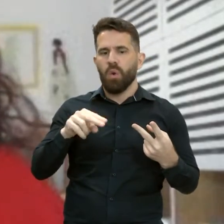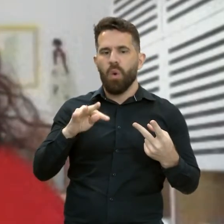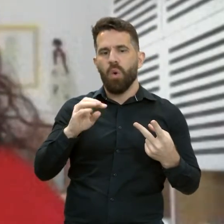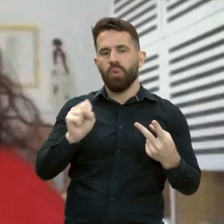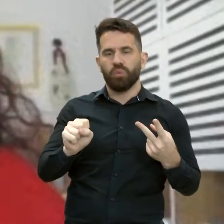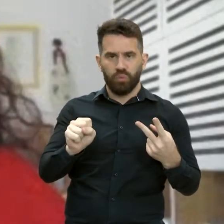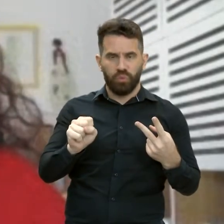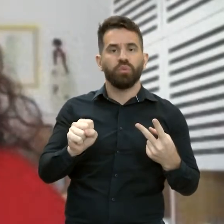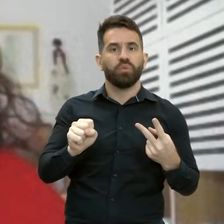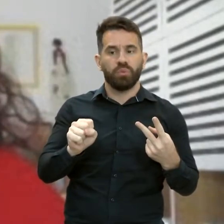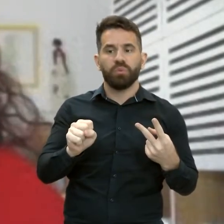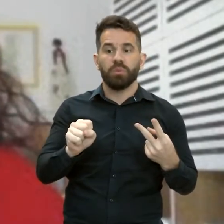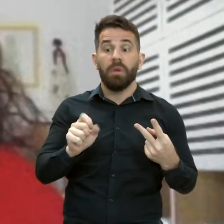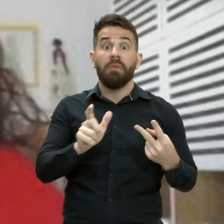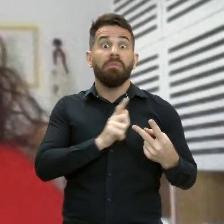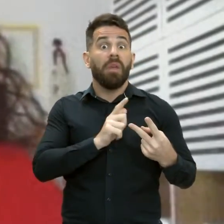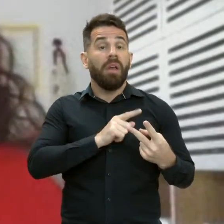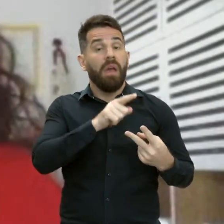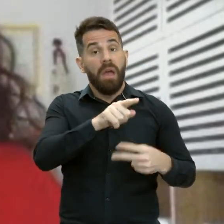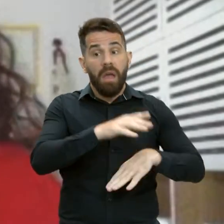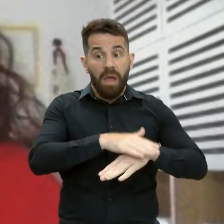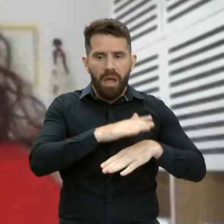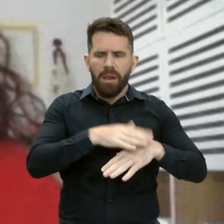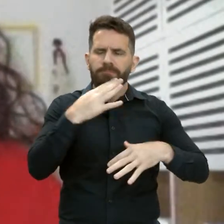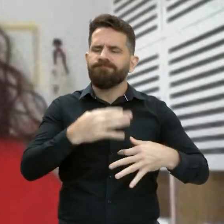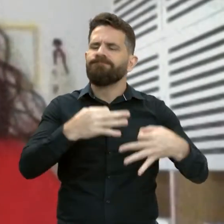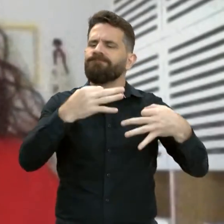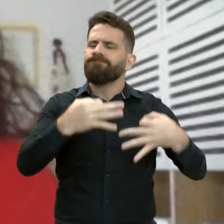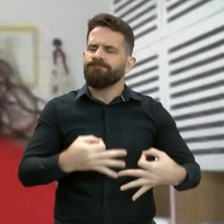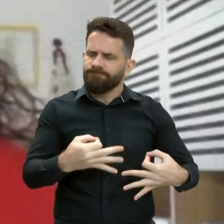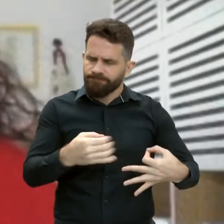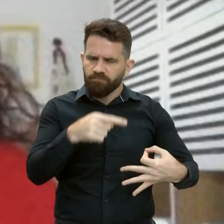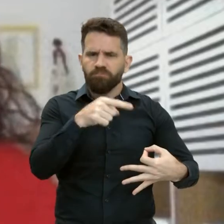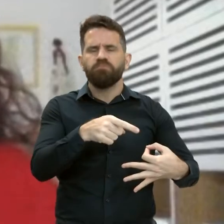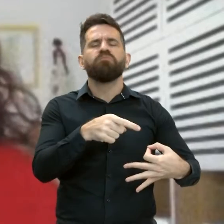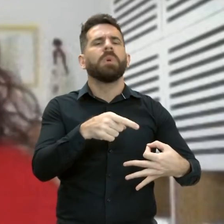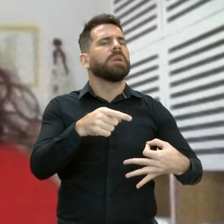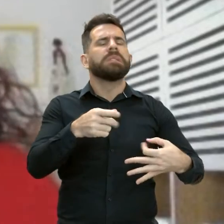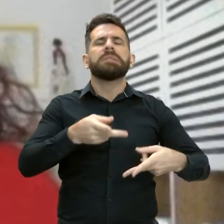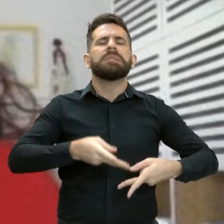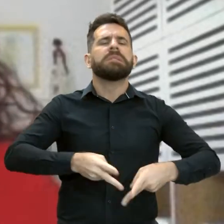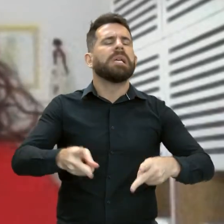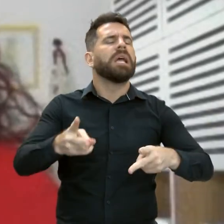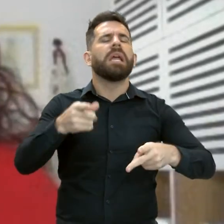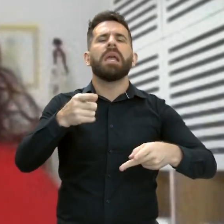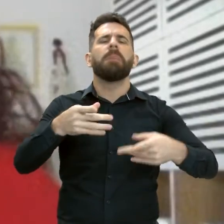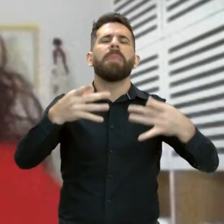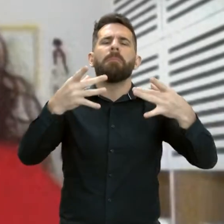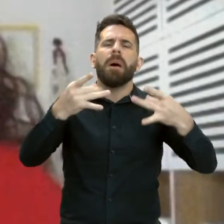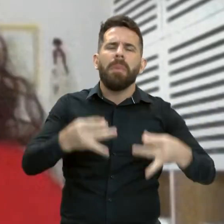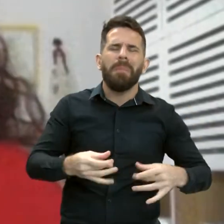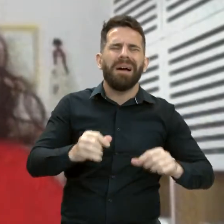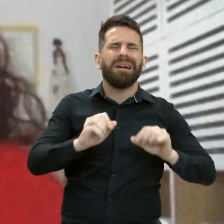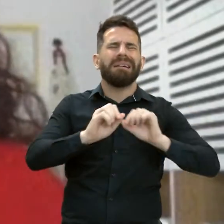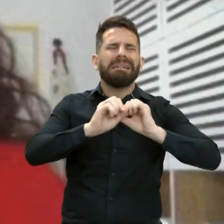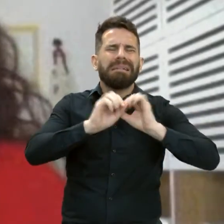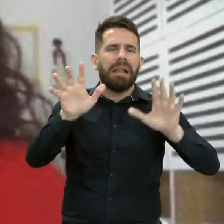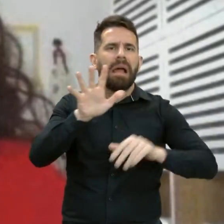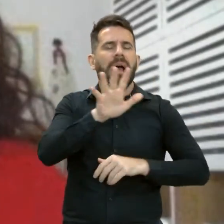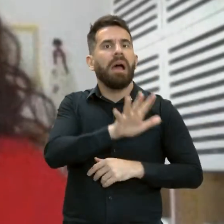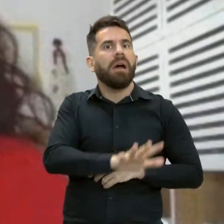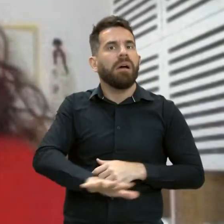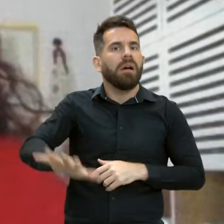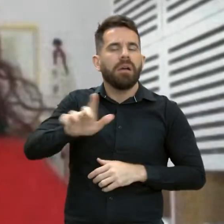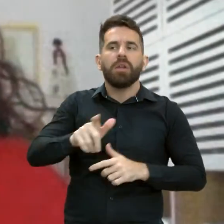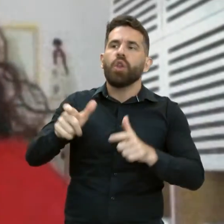muito grande ao espaço, né? Ao ambiente, à cidade, ao